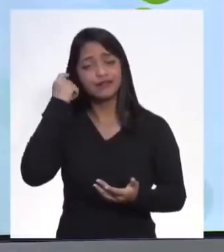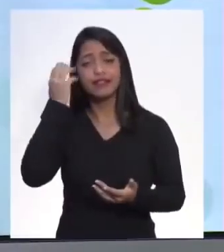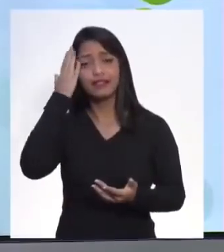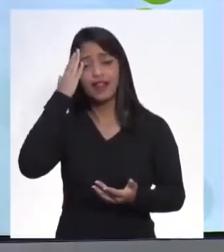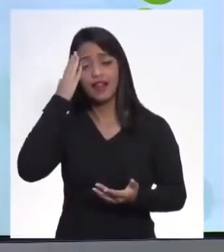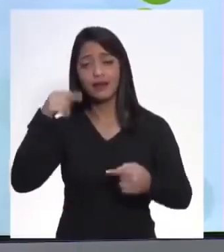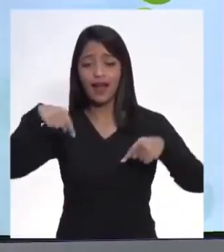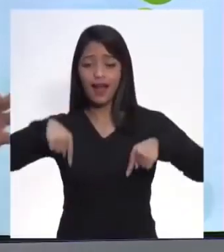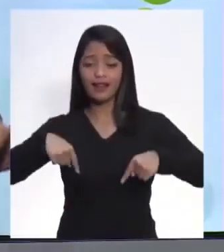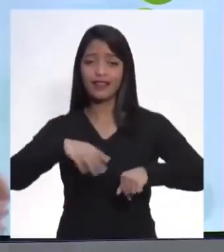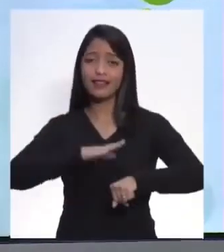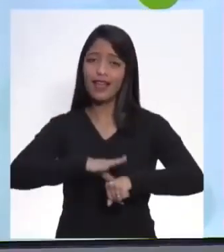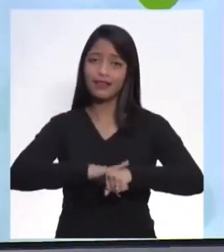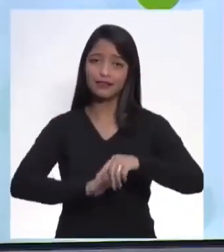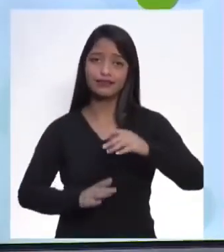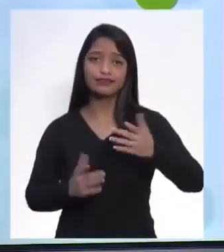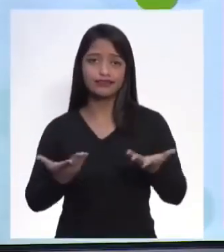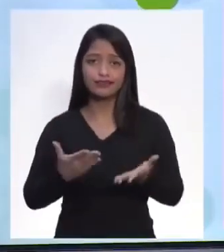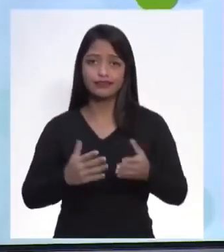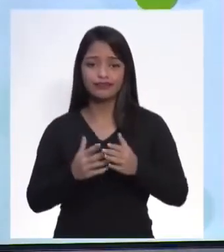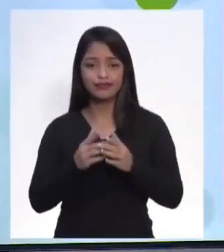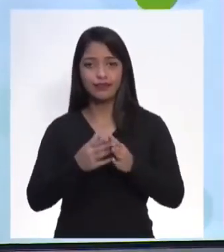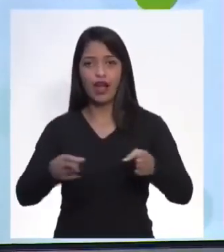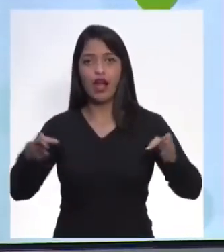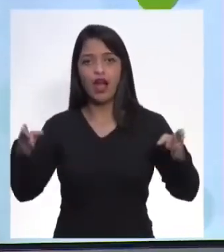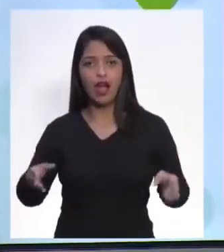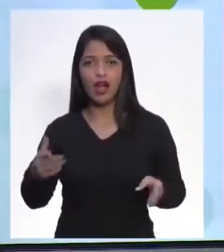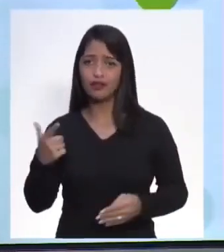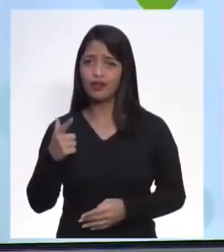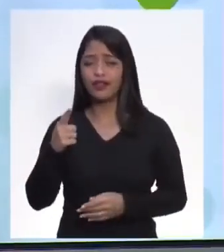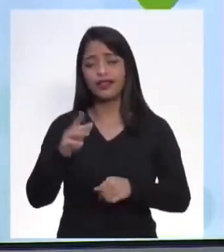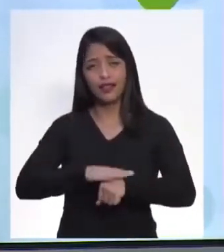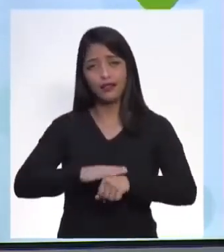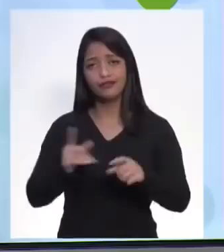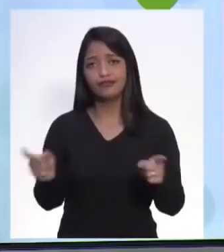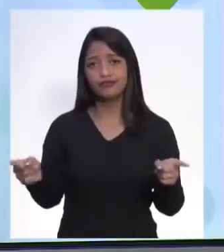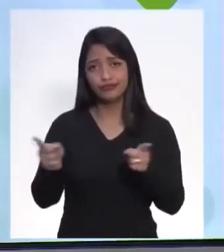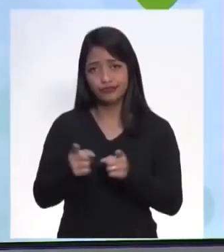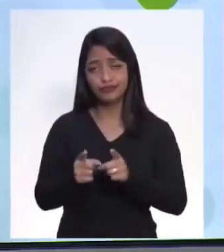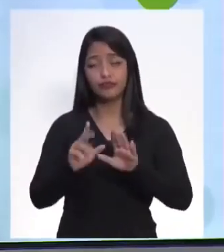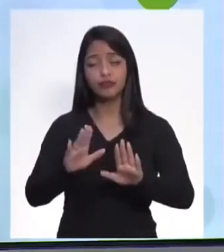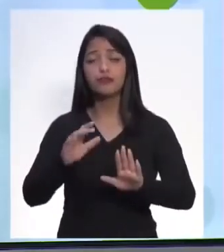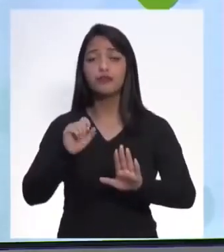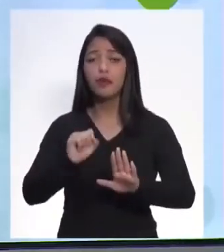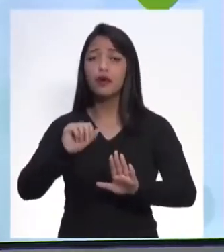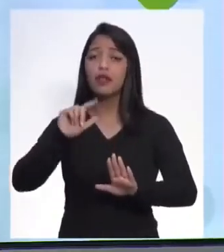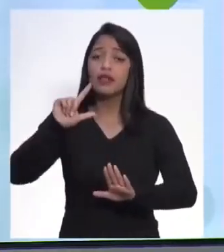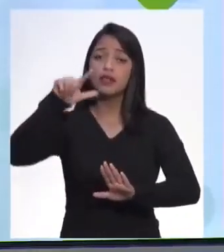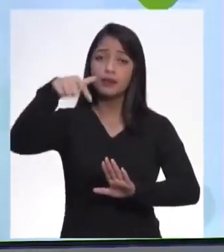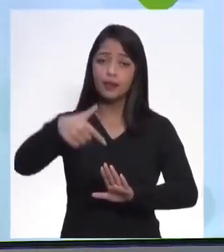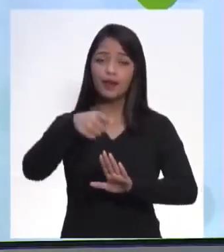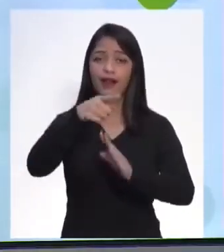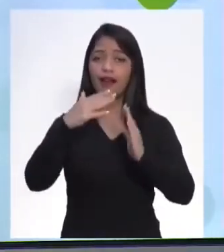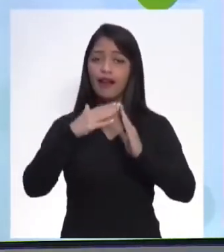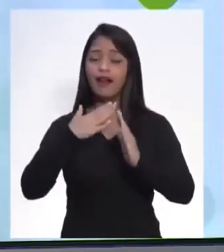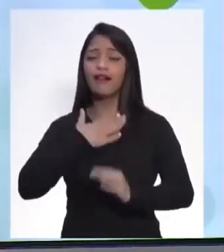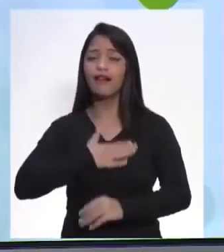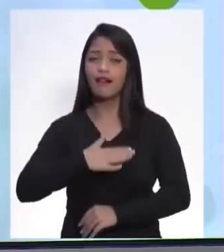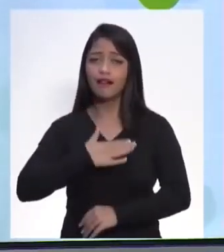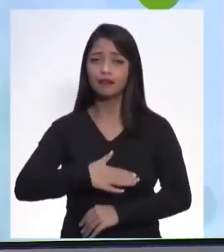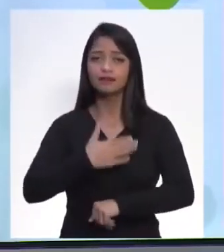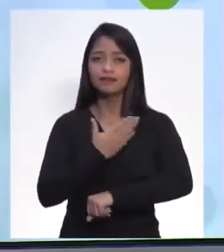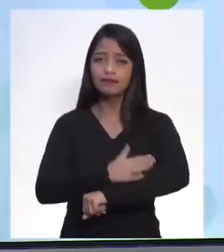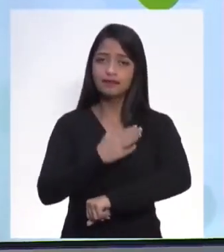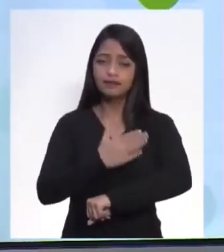relação ao tempo, que não impede, naturalmente, você chegar lá na sua casa, fazer com paciência, fazer com calma, buscar a orientação do